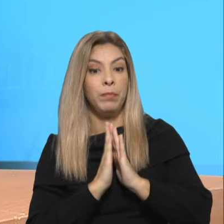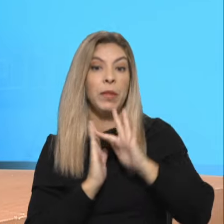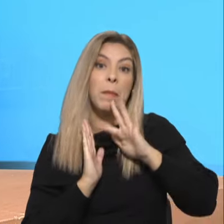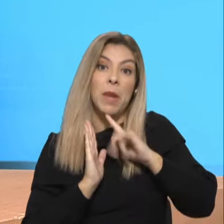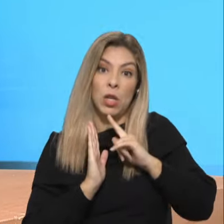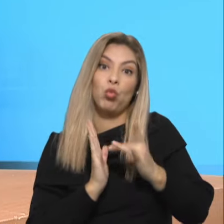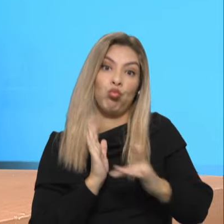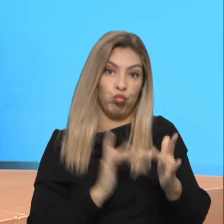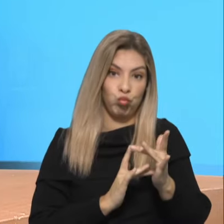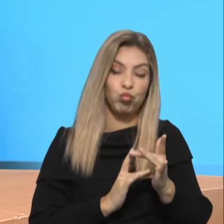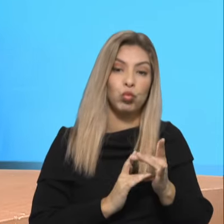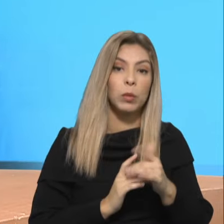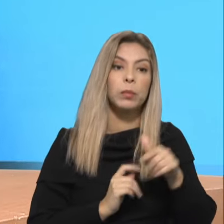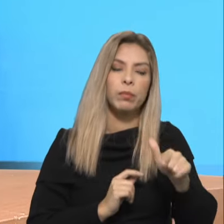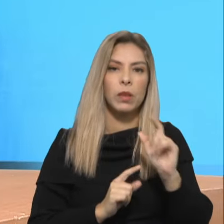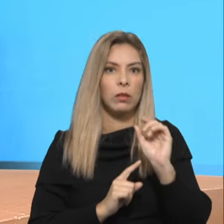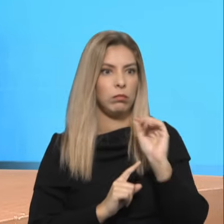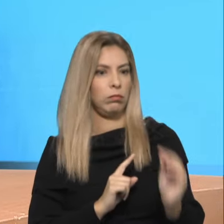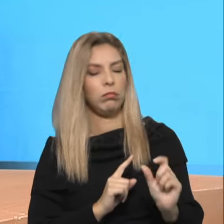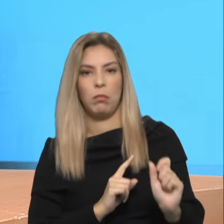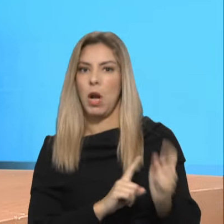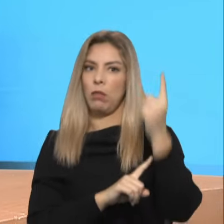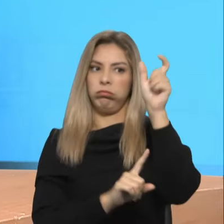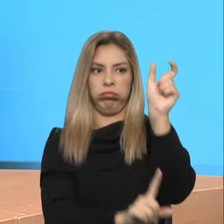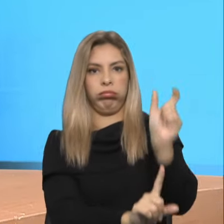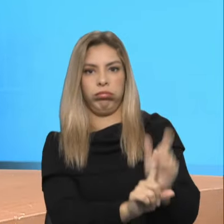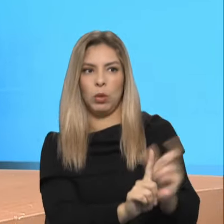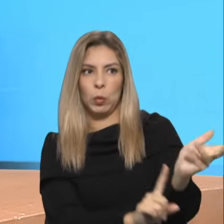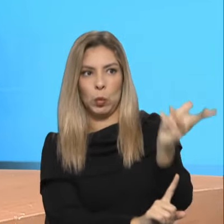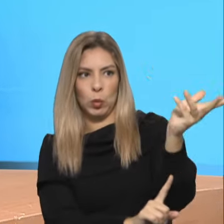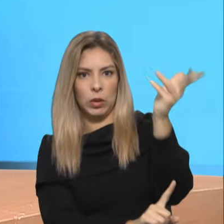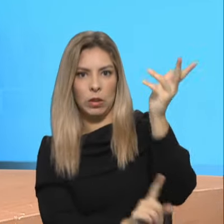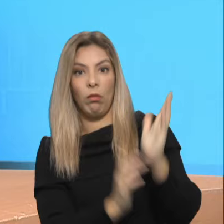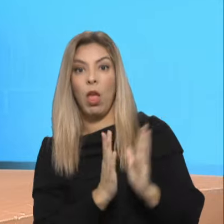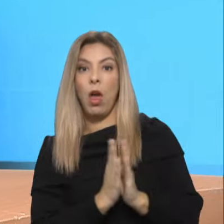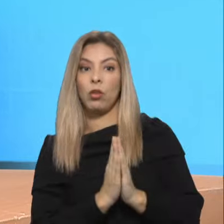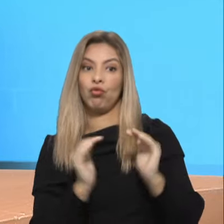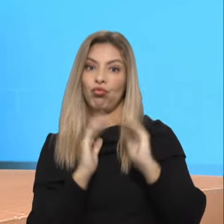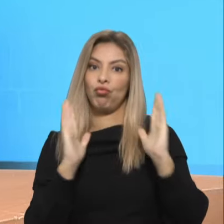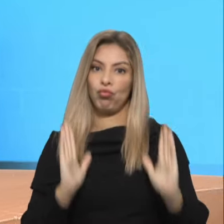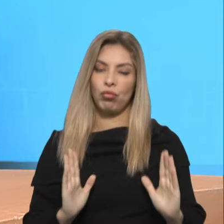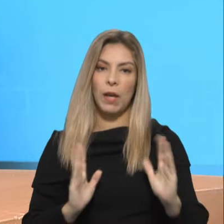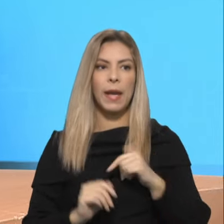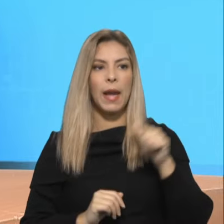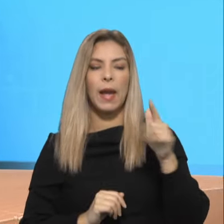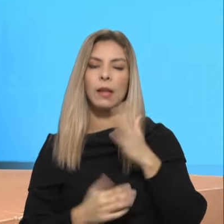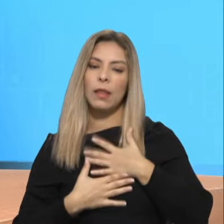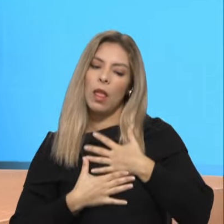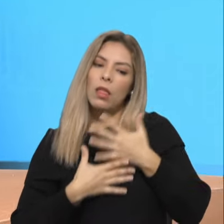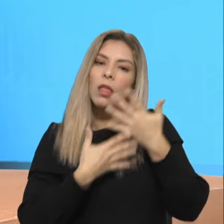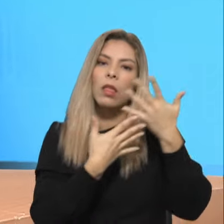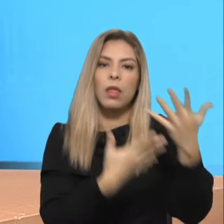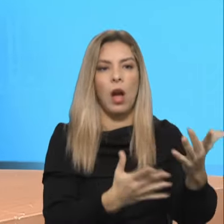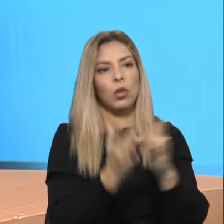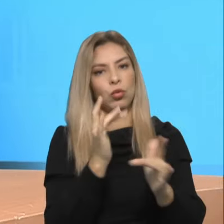e, portanto, a primeira figura da Igreja, está numa posição de ser aquela que dá o corpo a Cristo, aquela que gera o